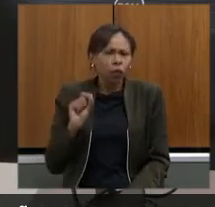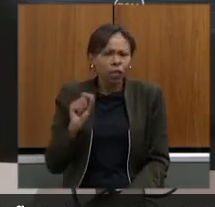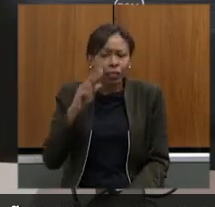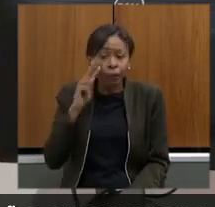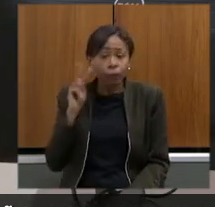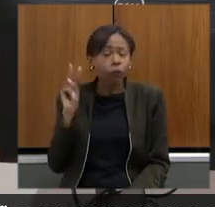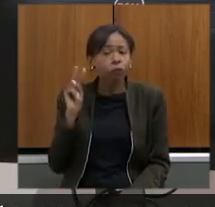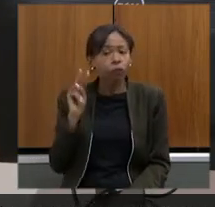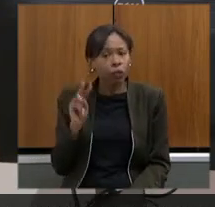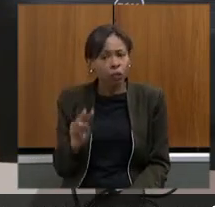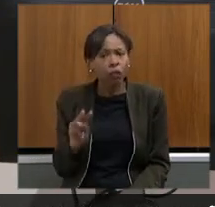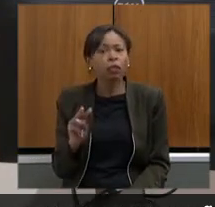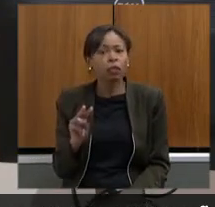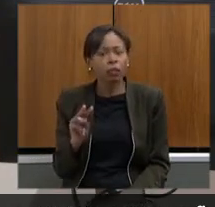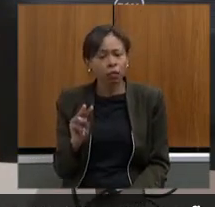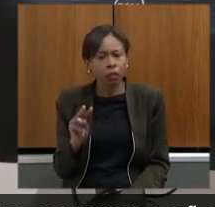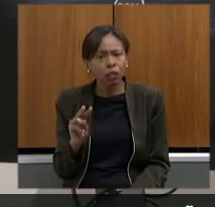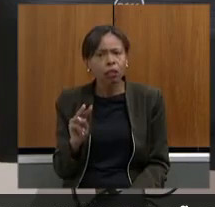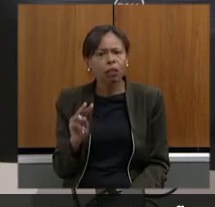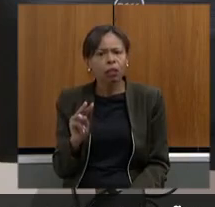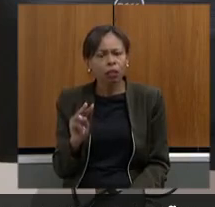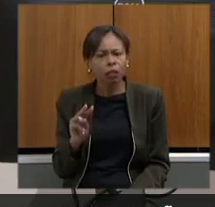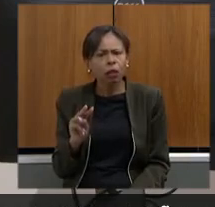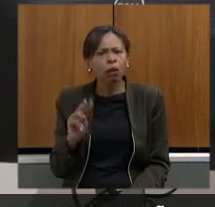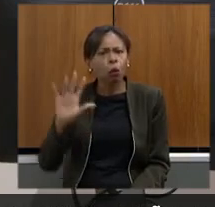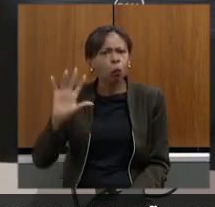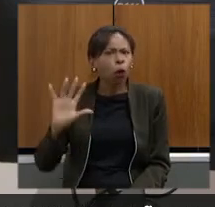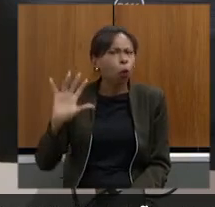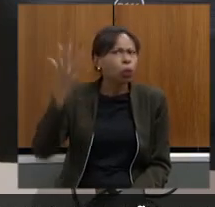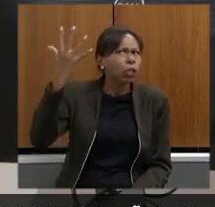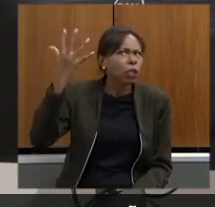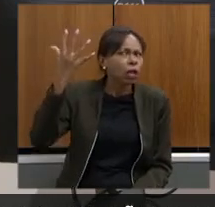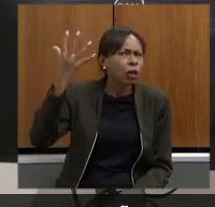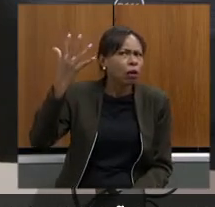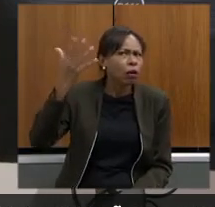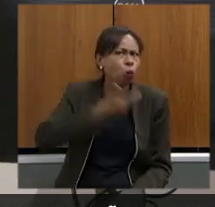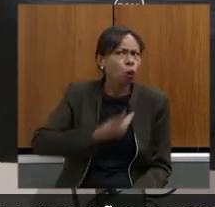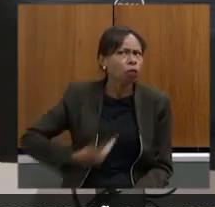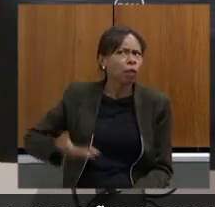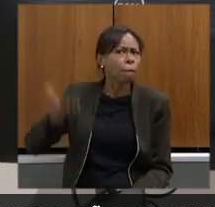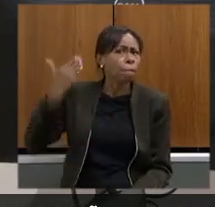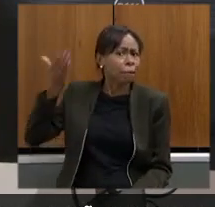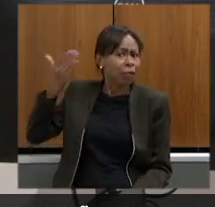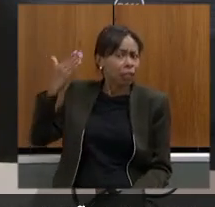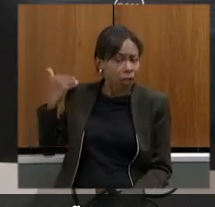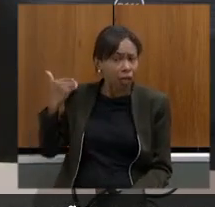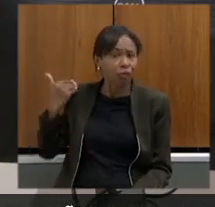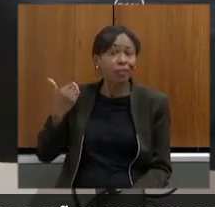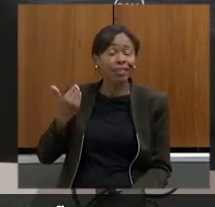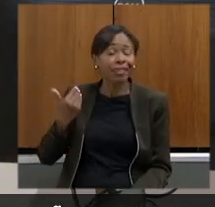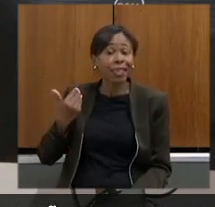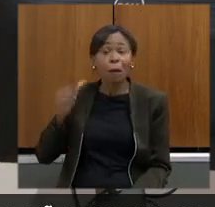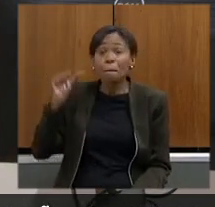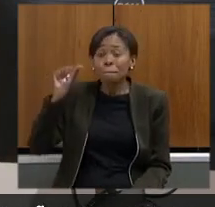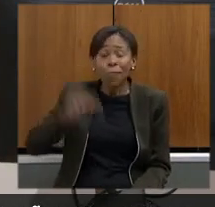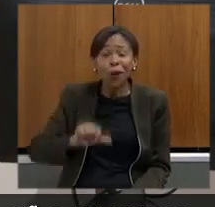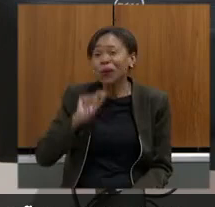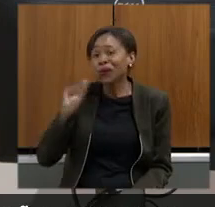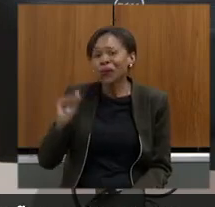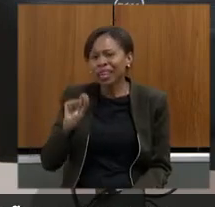gente ver o que foi feito naquele governo e a coisa mais engraçada